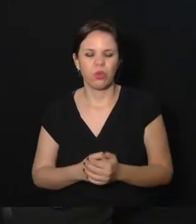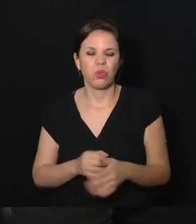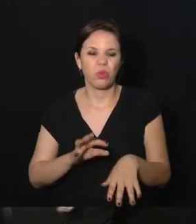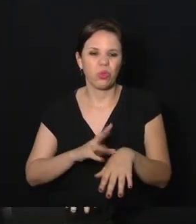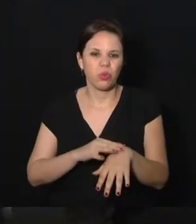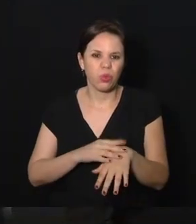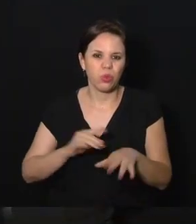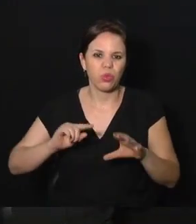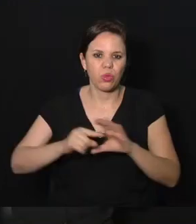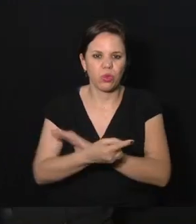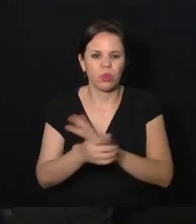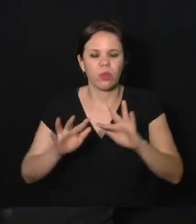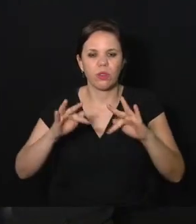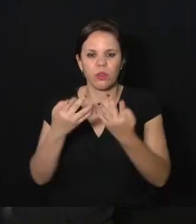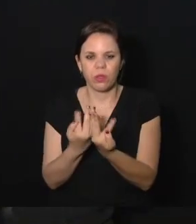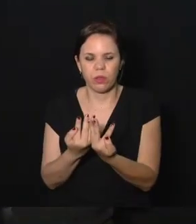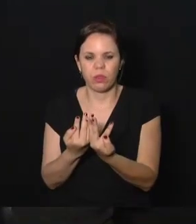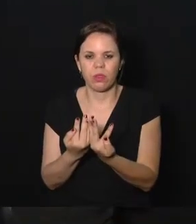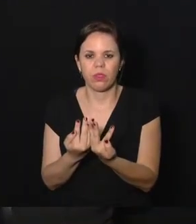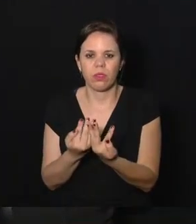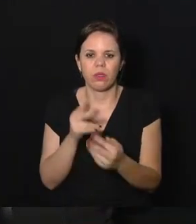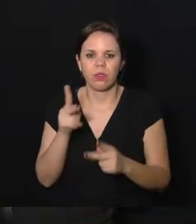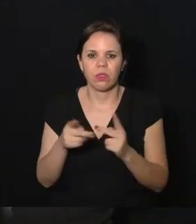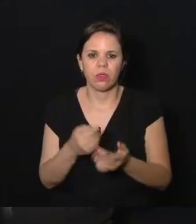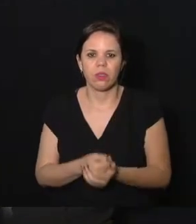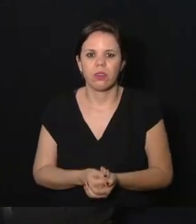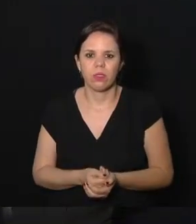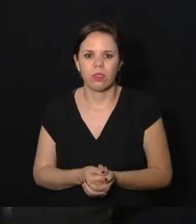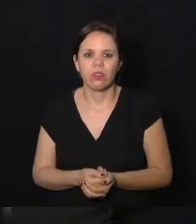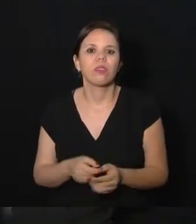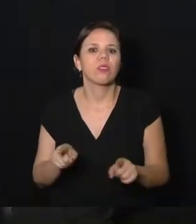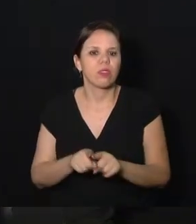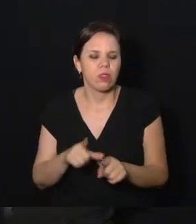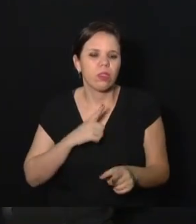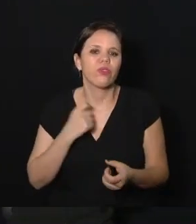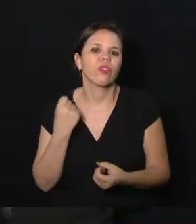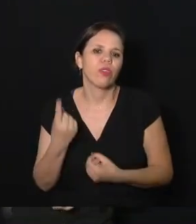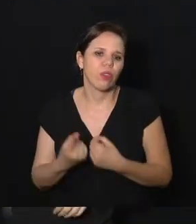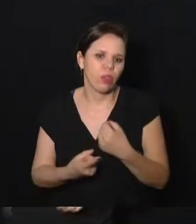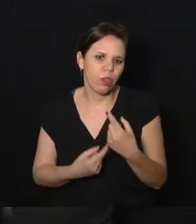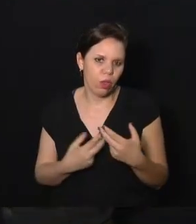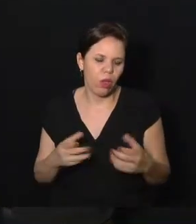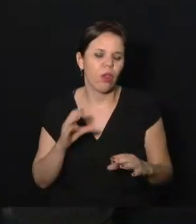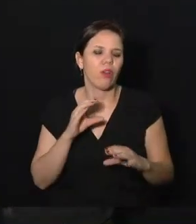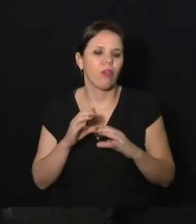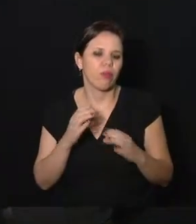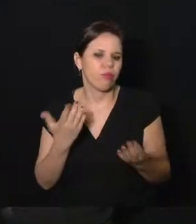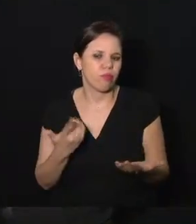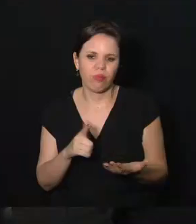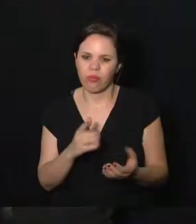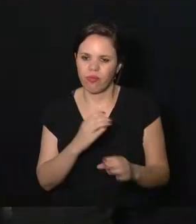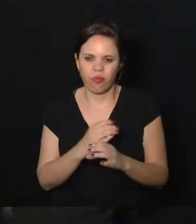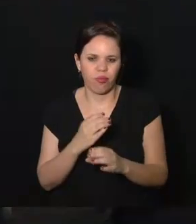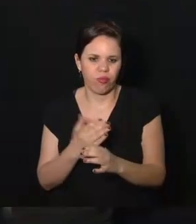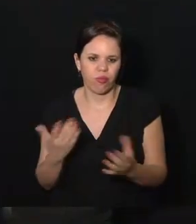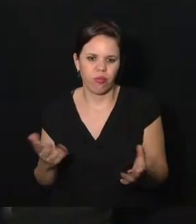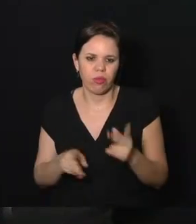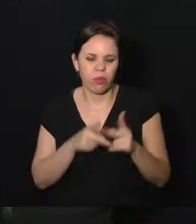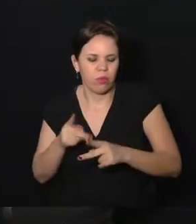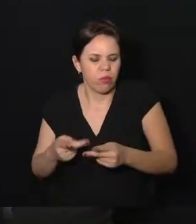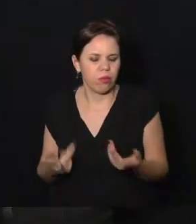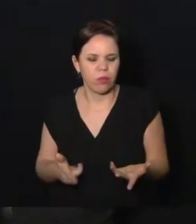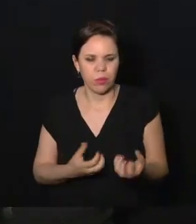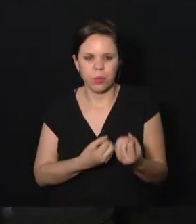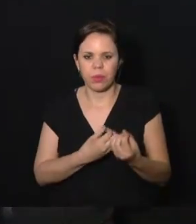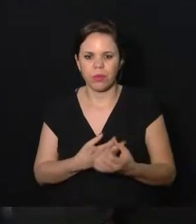adoecimento profundo de familiares, entes queridos, e houve realmente uma falha de comunicação em que as pessoas foram